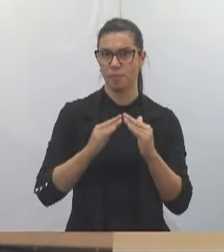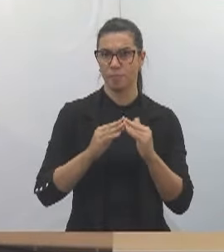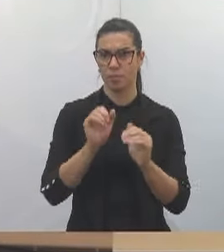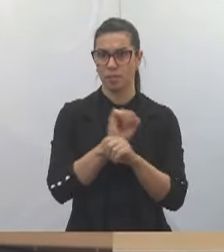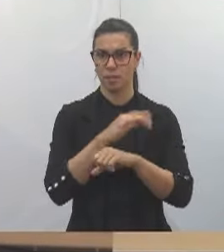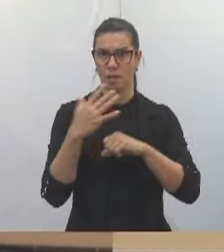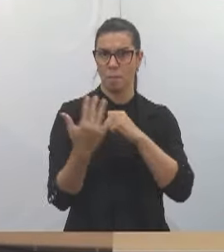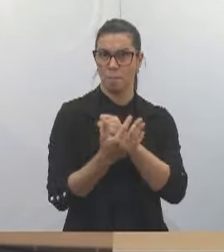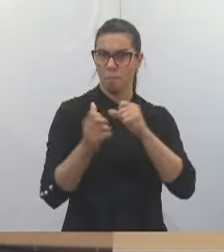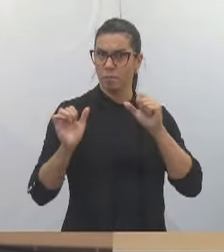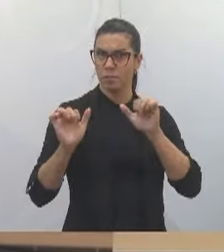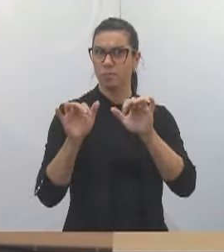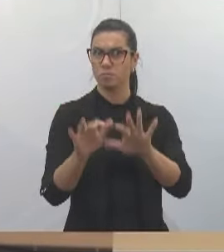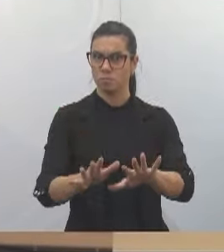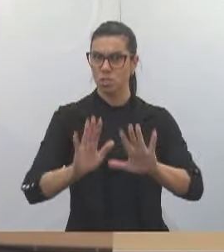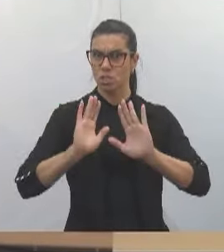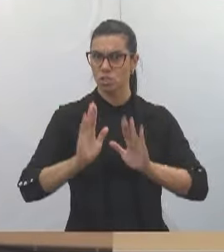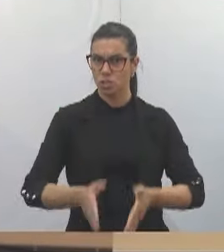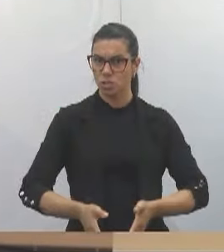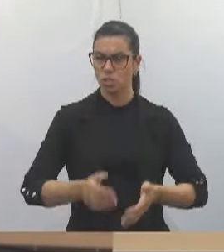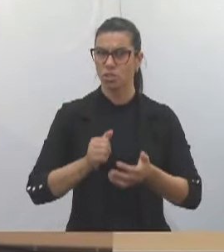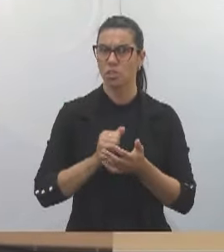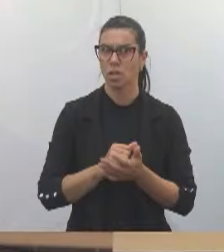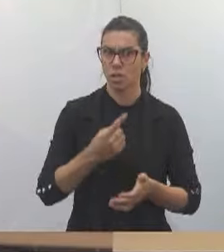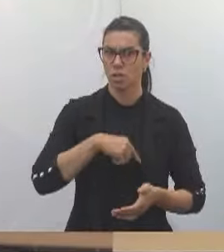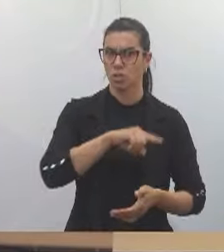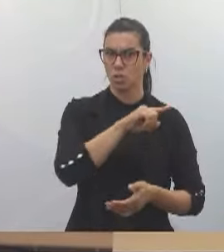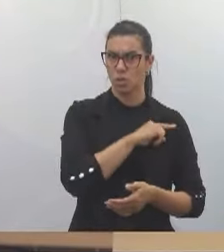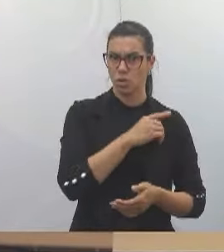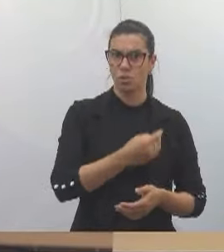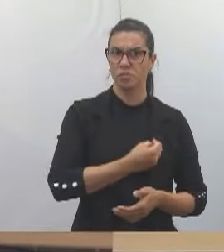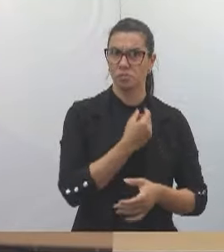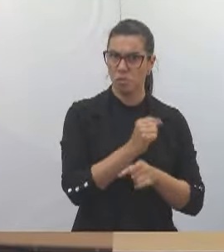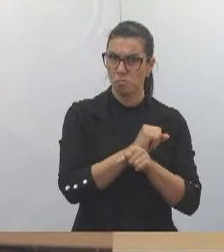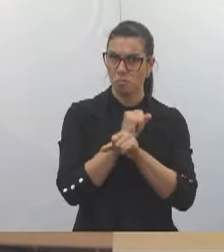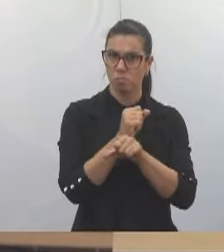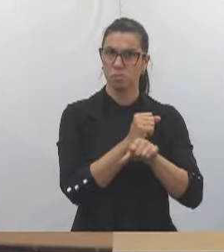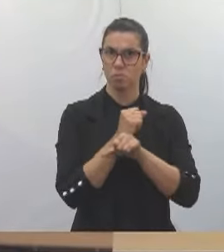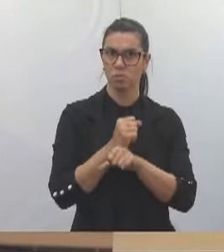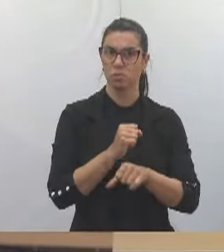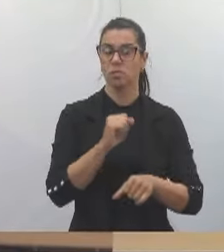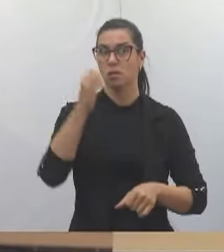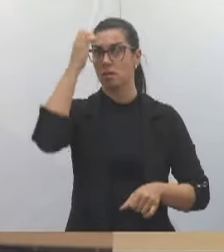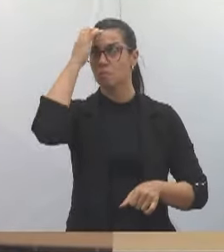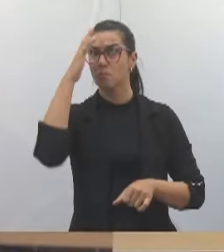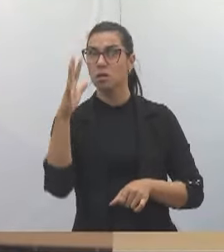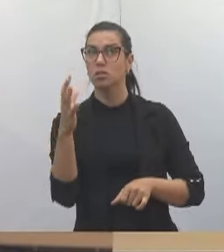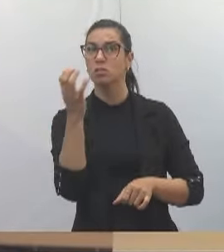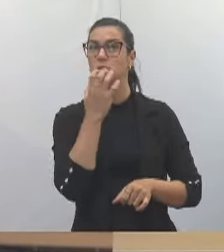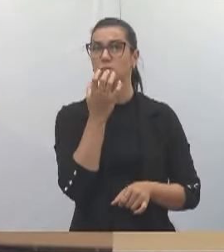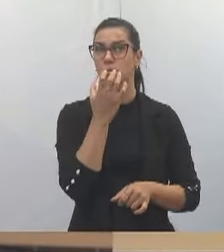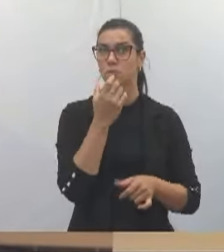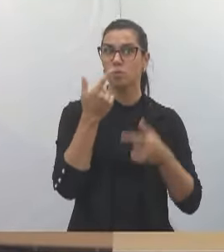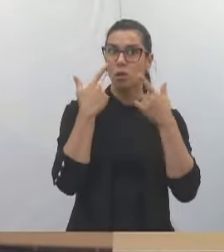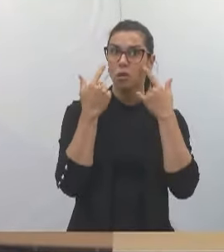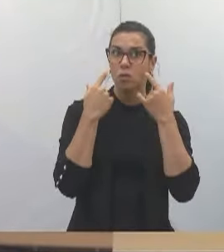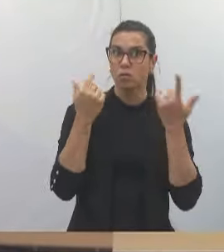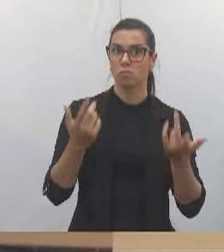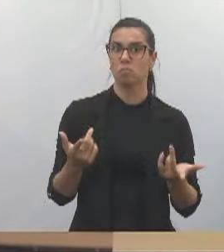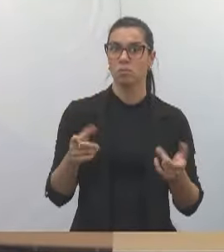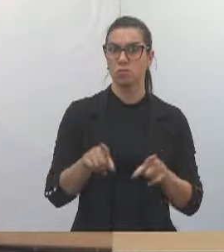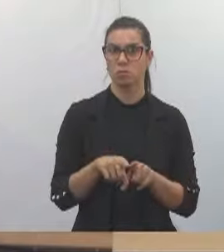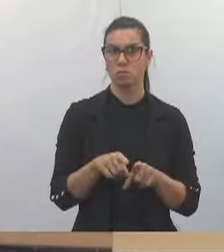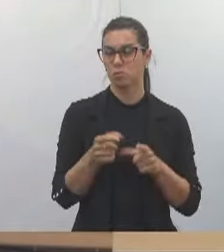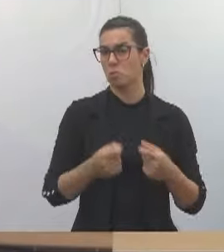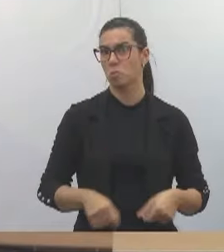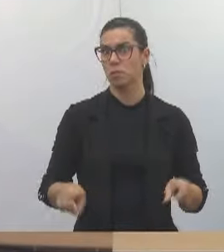ficamos aflitos, estressados. Imagina um animal preso em uma sacada 24 horas por dia. Não precisa colocar tamanho